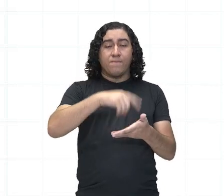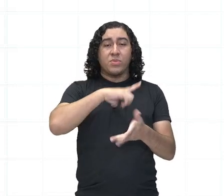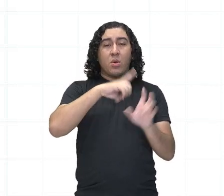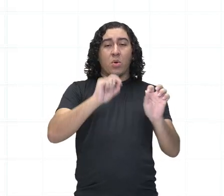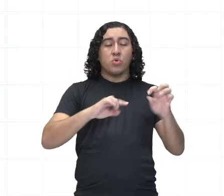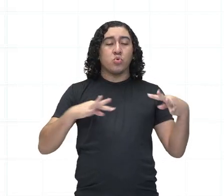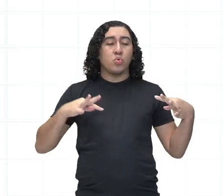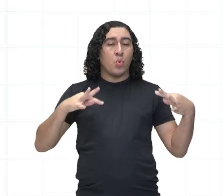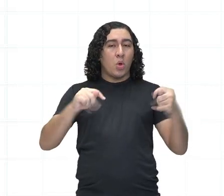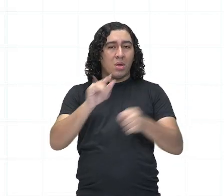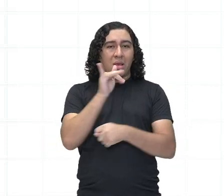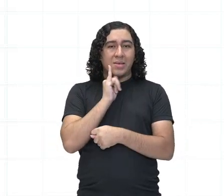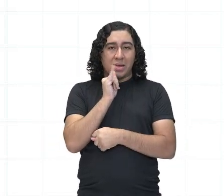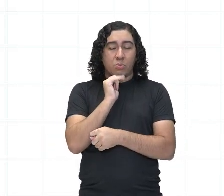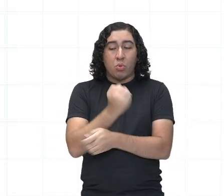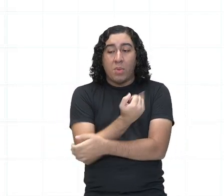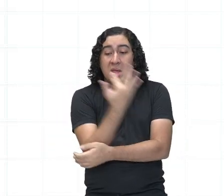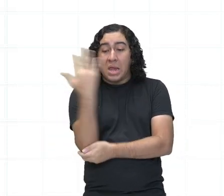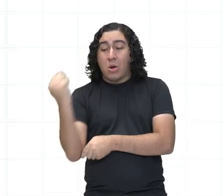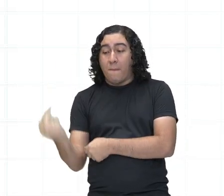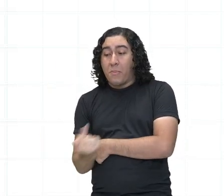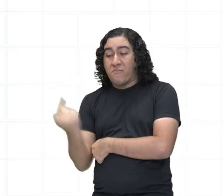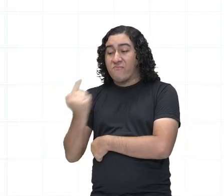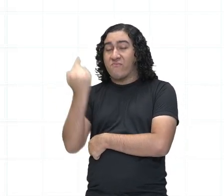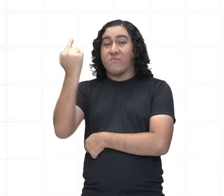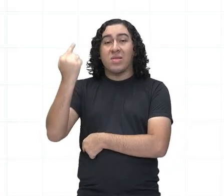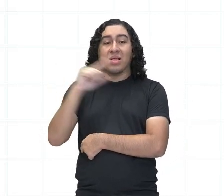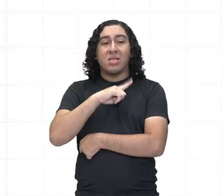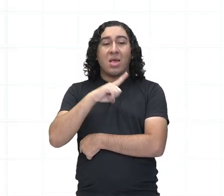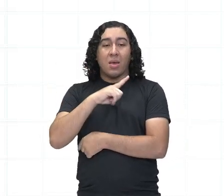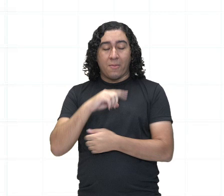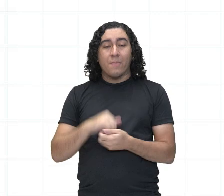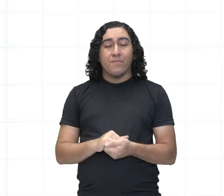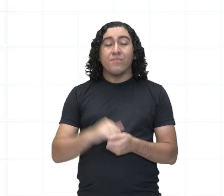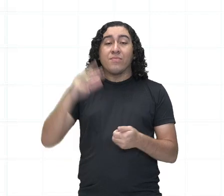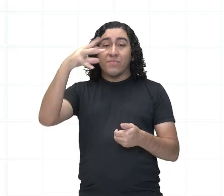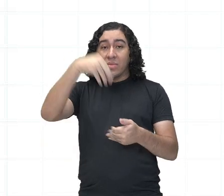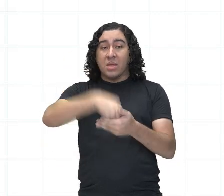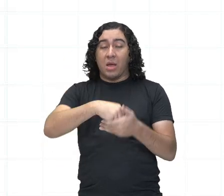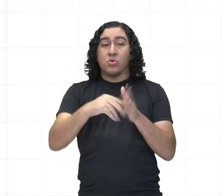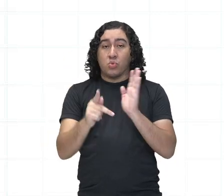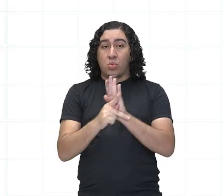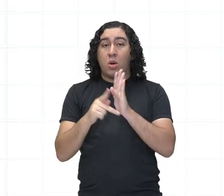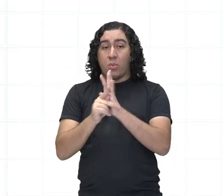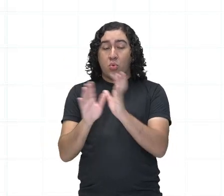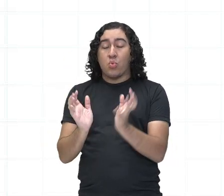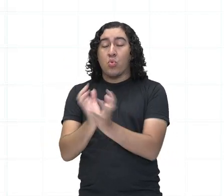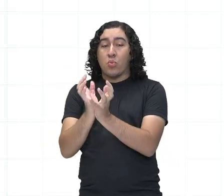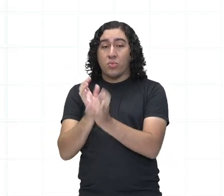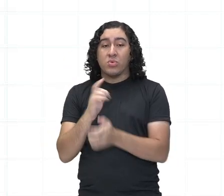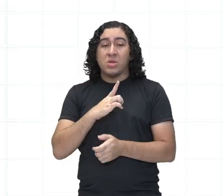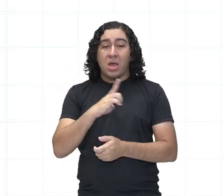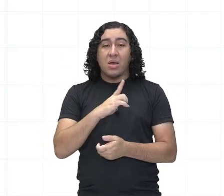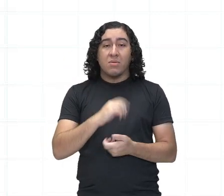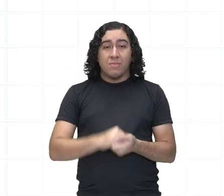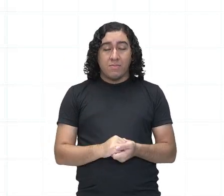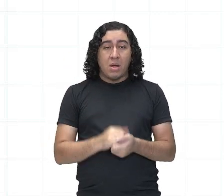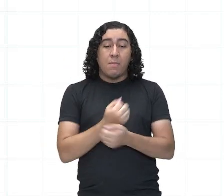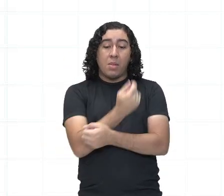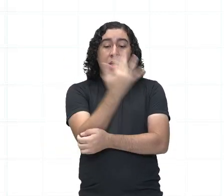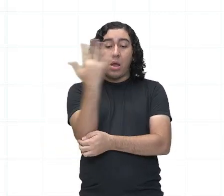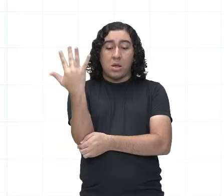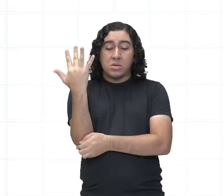todos os pinheiros, por exemplo. Né? Elas são parte do reino das plantas e incluem plantas terrestres